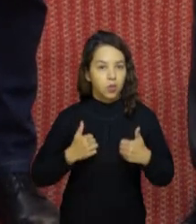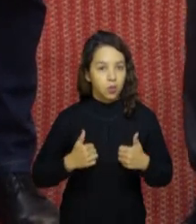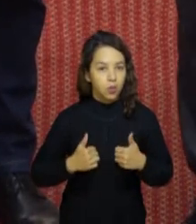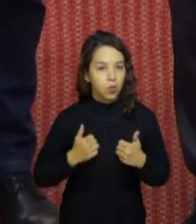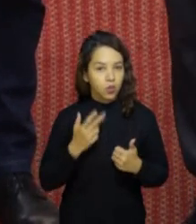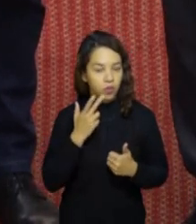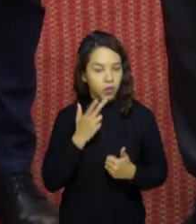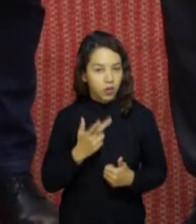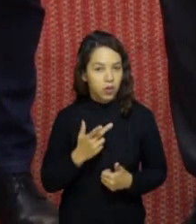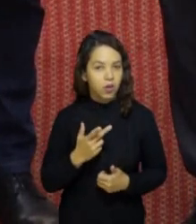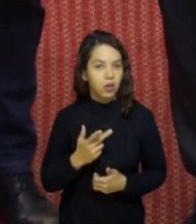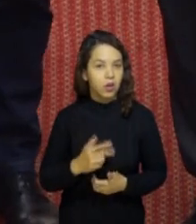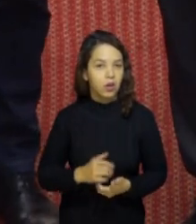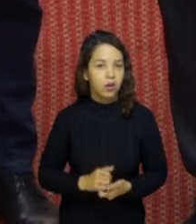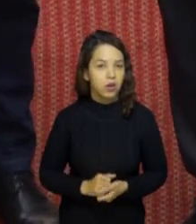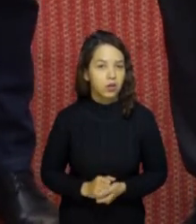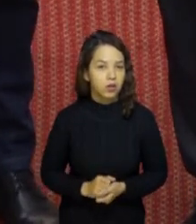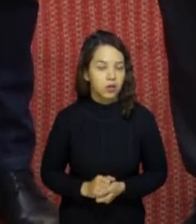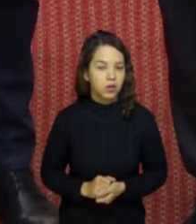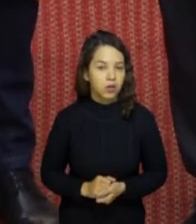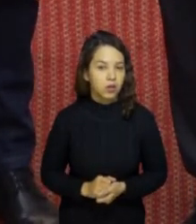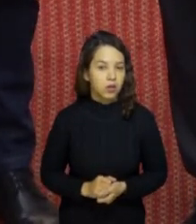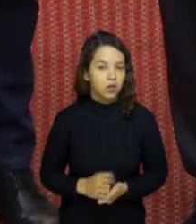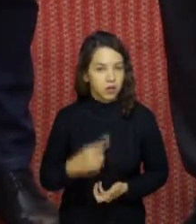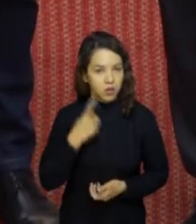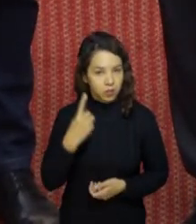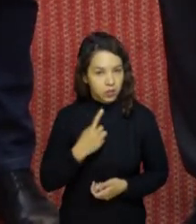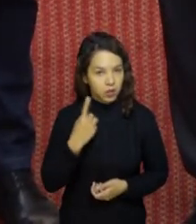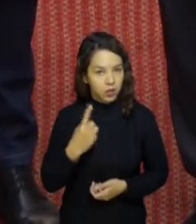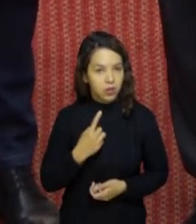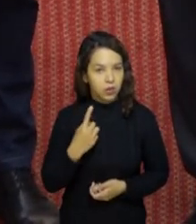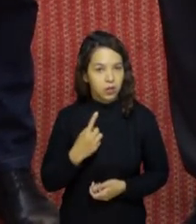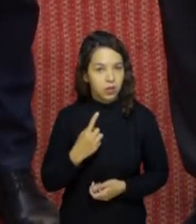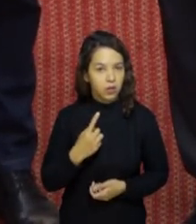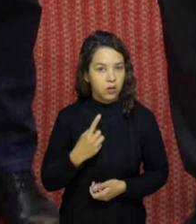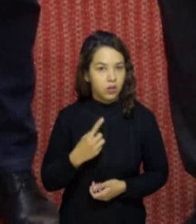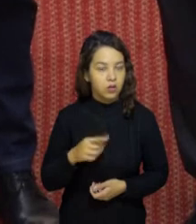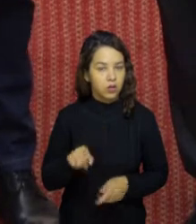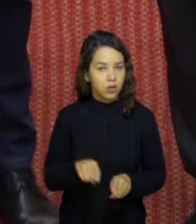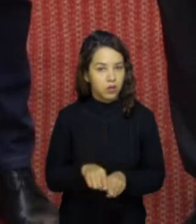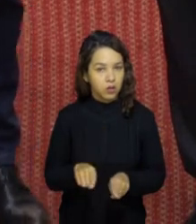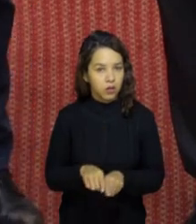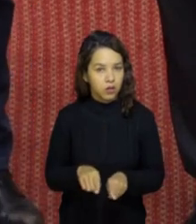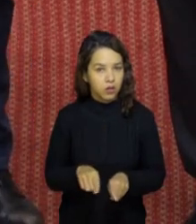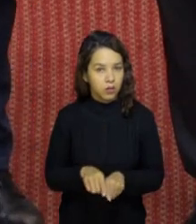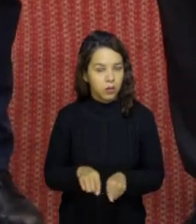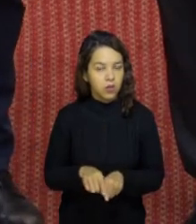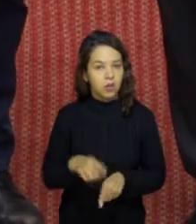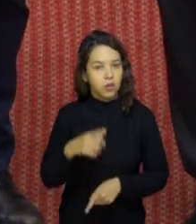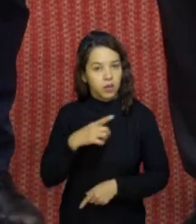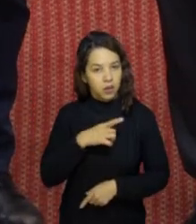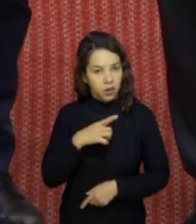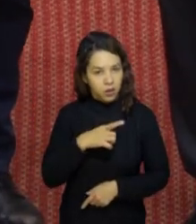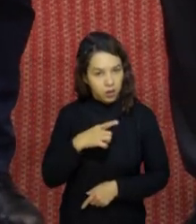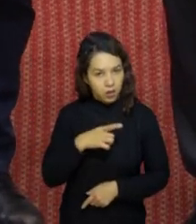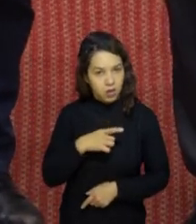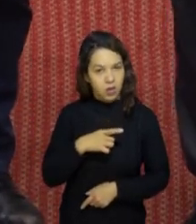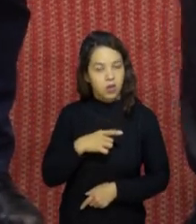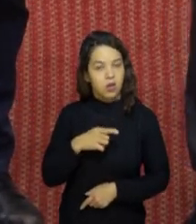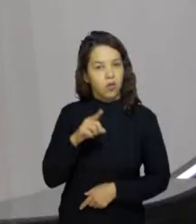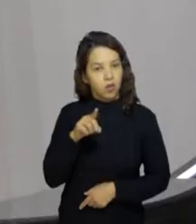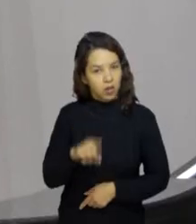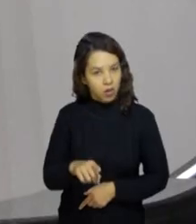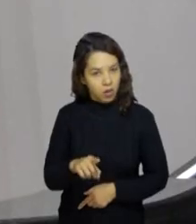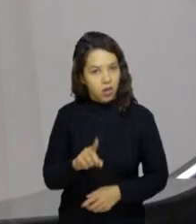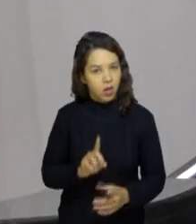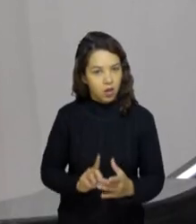eu sou, além de deputado em Santa Catarina, seu cliente, um grande cliente da AND, e